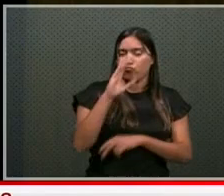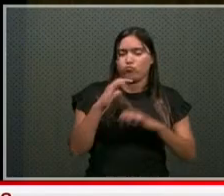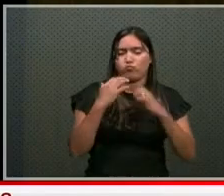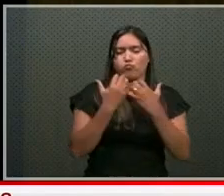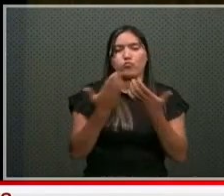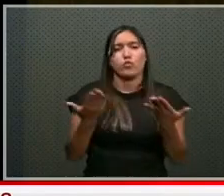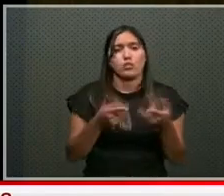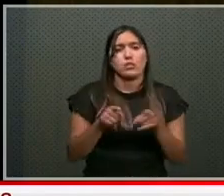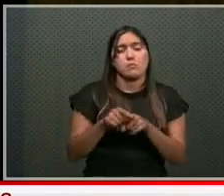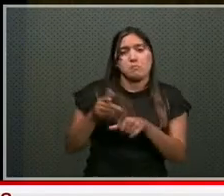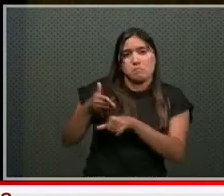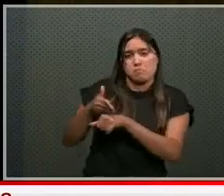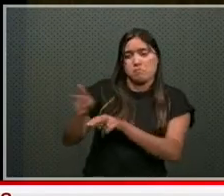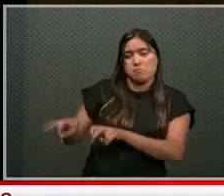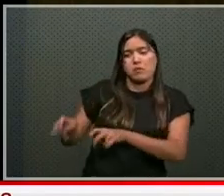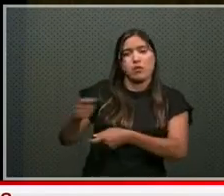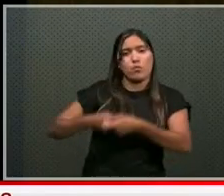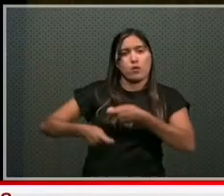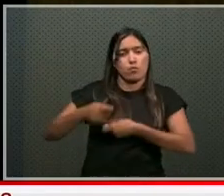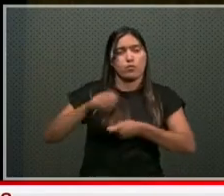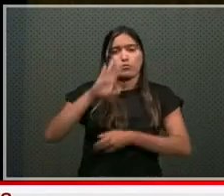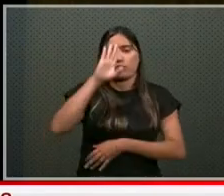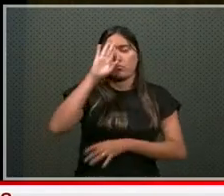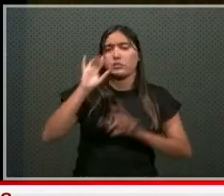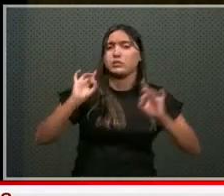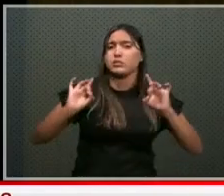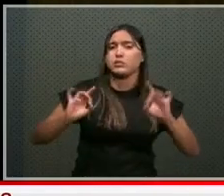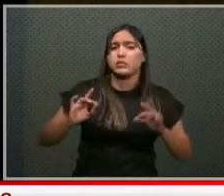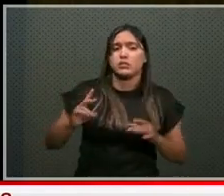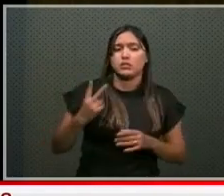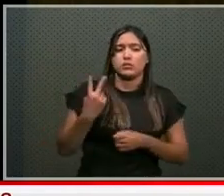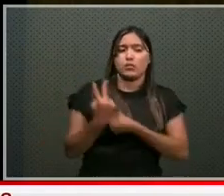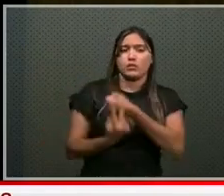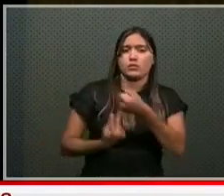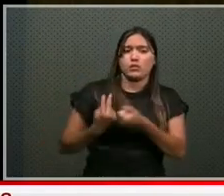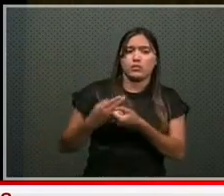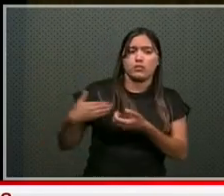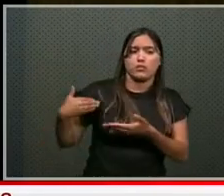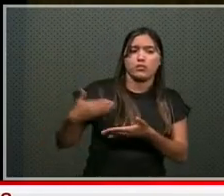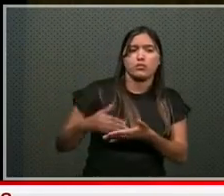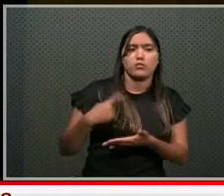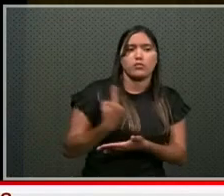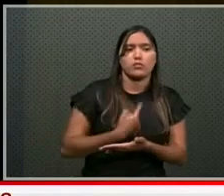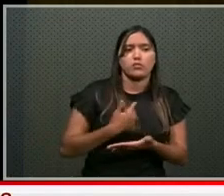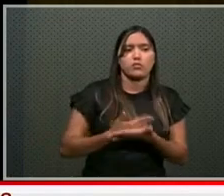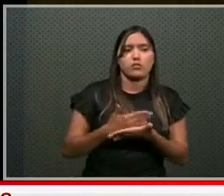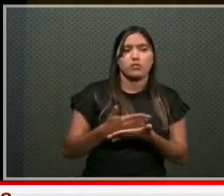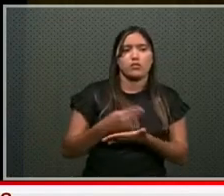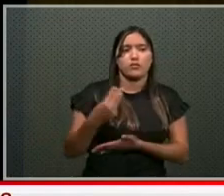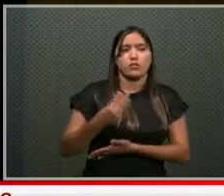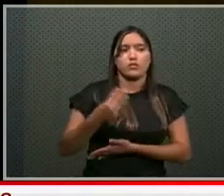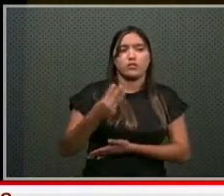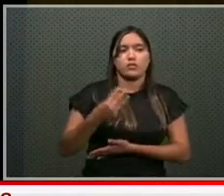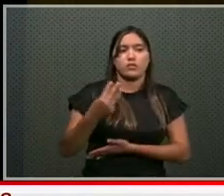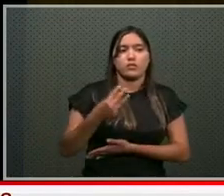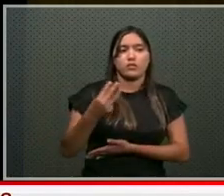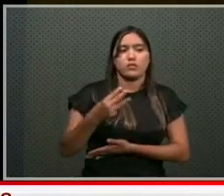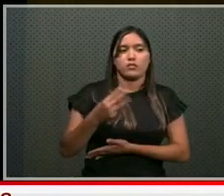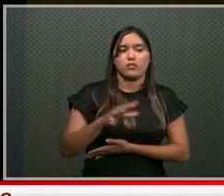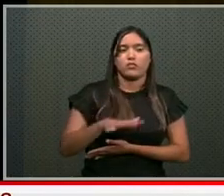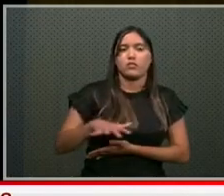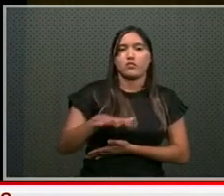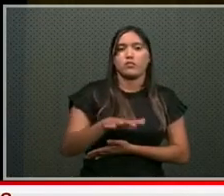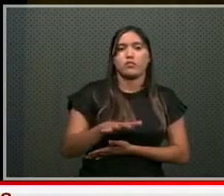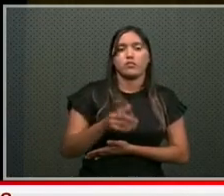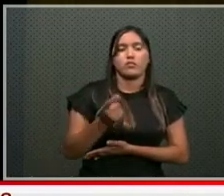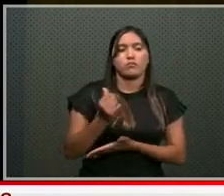no agronegócio Especialmente nos últimos dois anos Assumimos aí o terceiro posto enquanto a